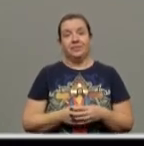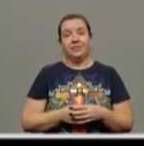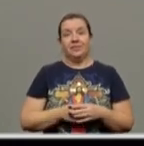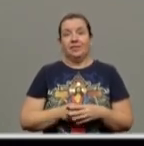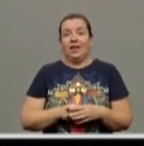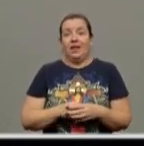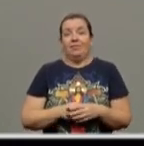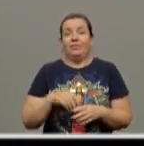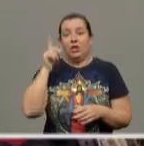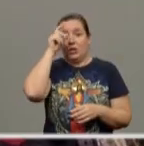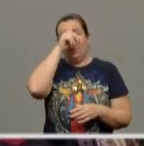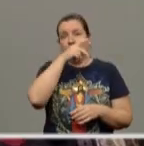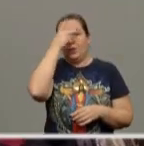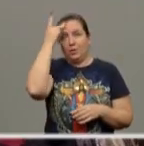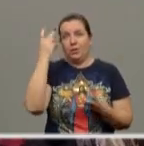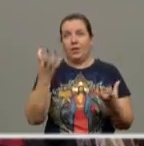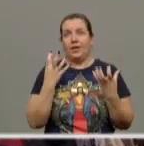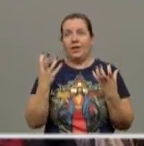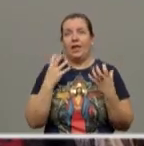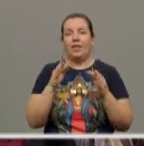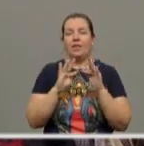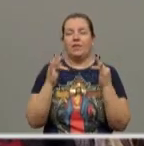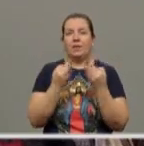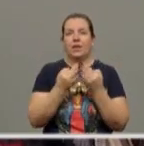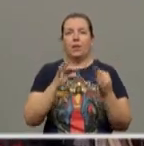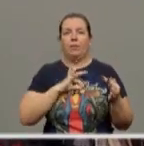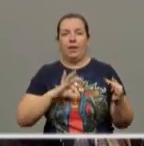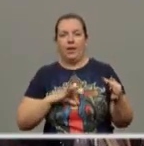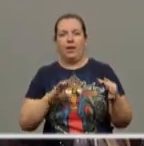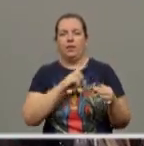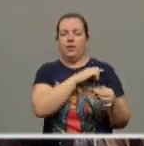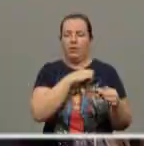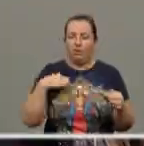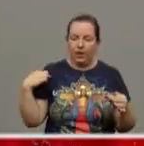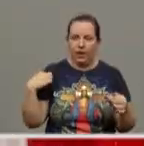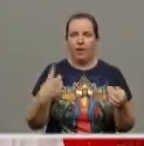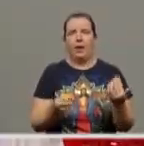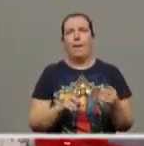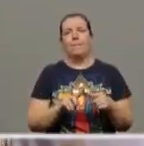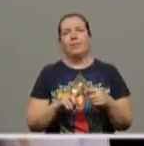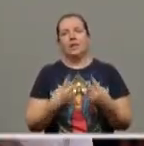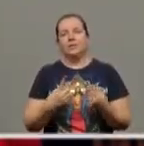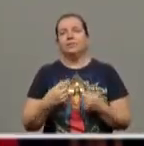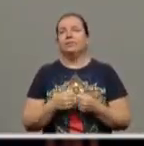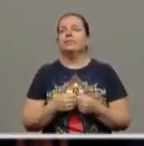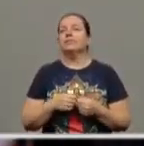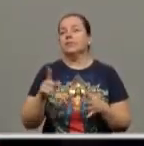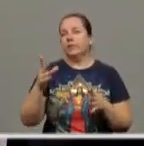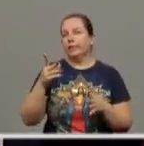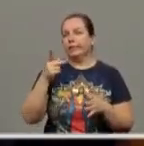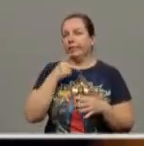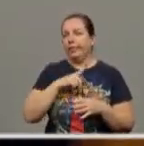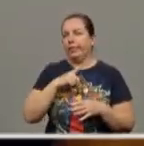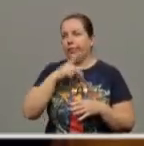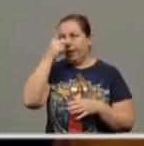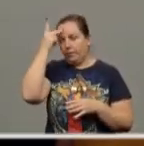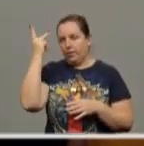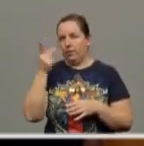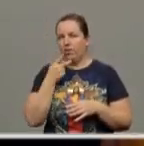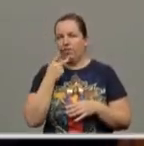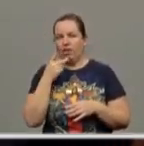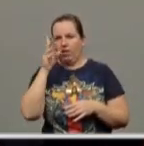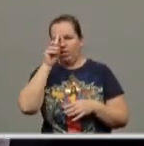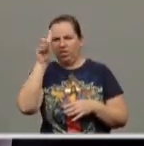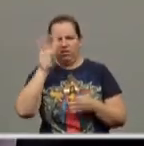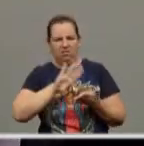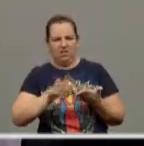quer uma pessoa na família, um padre na família. Mas só que muitos outros falam, Deus me livre, tem um padre na família. Não, para